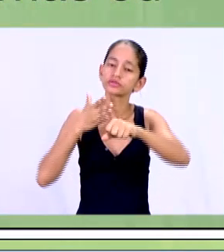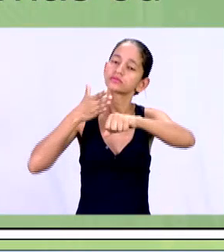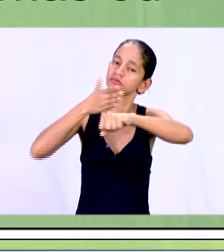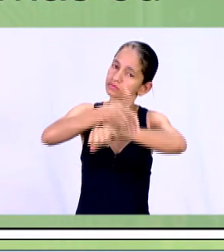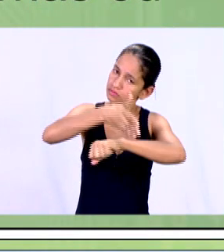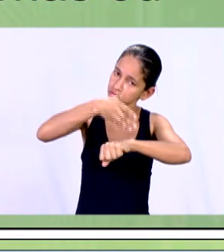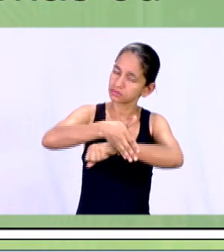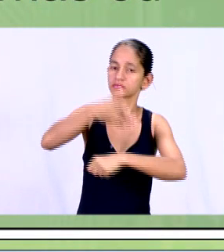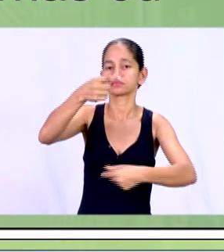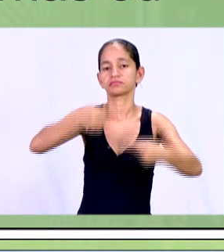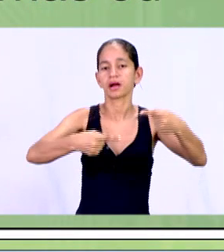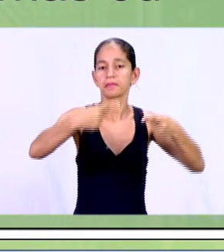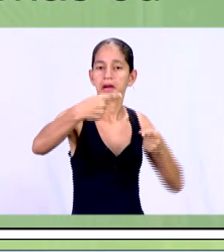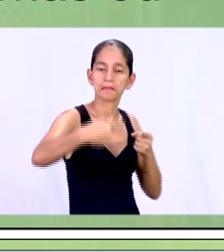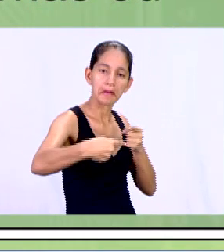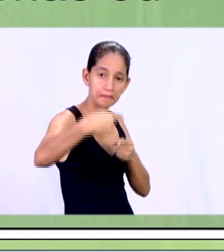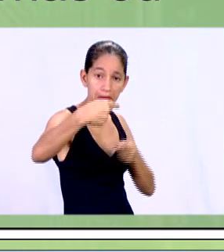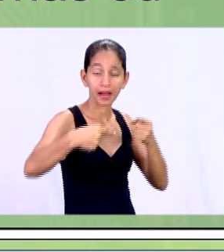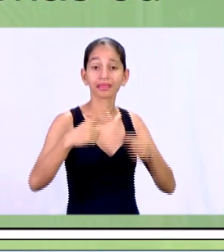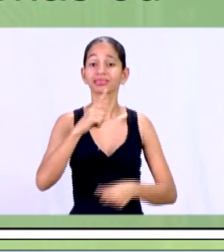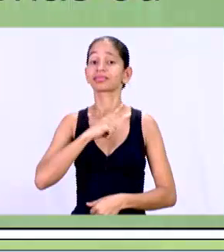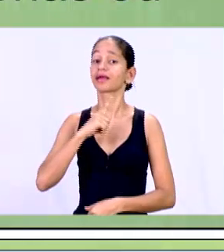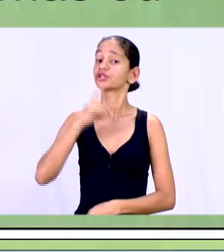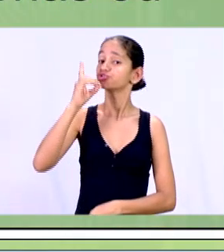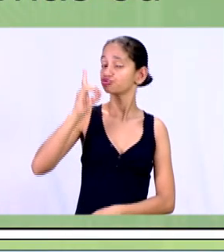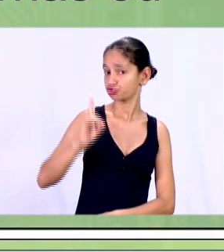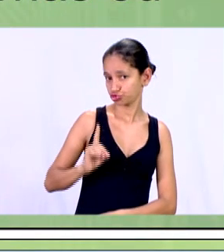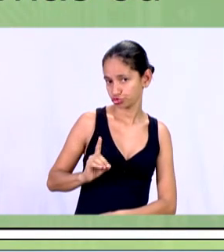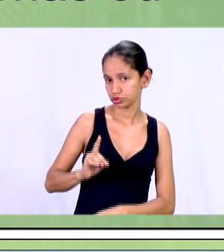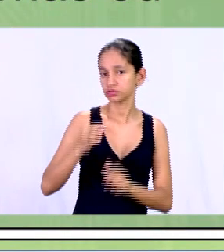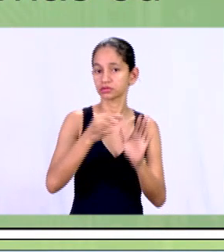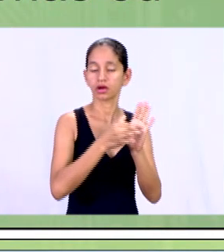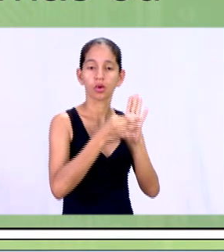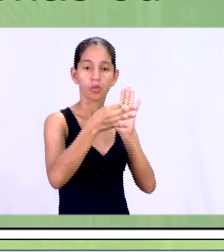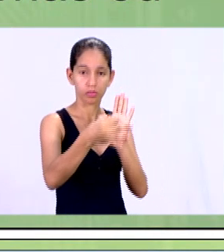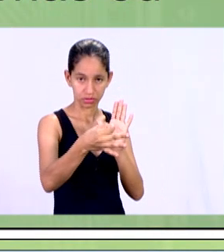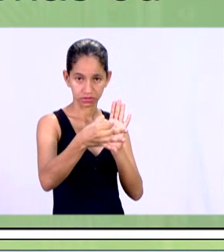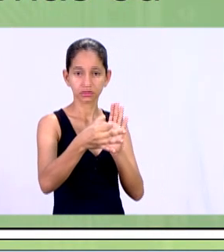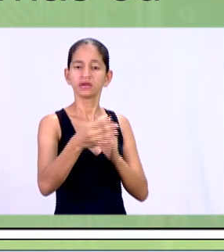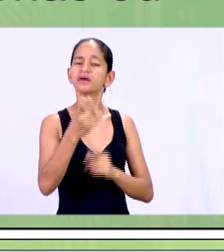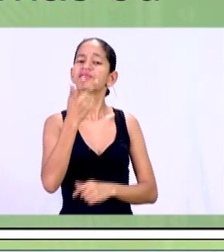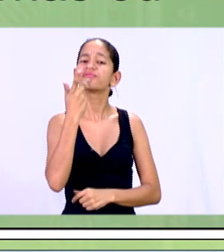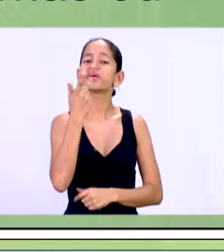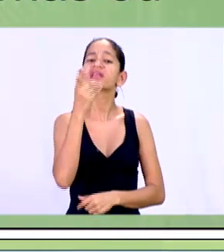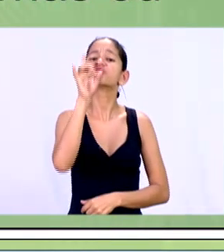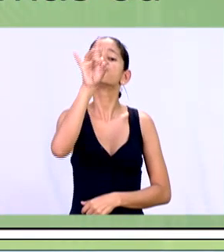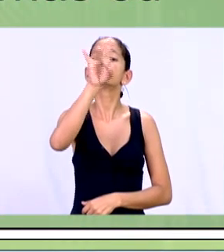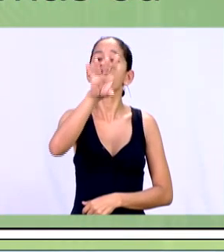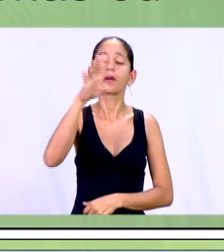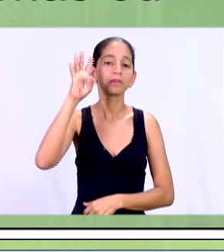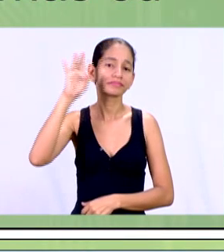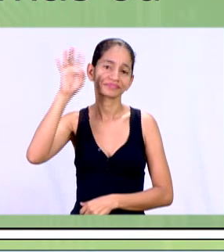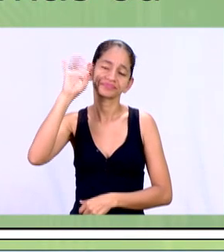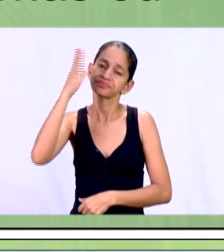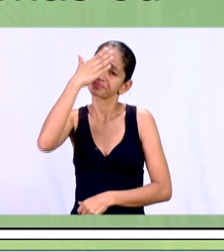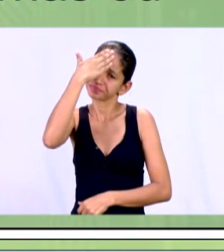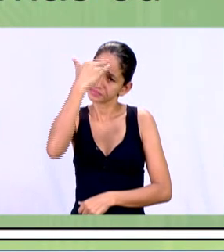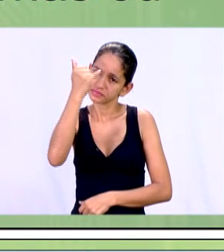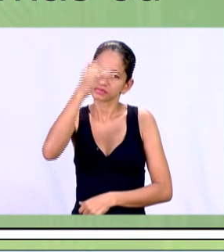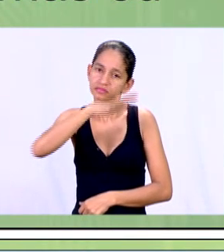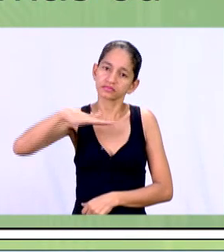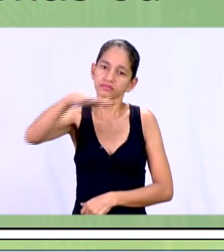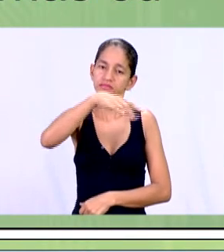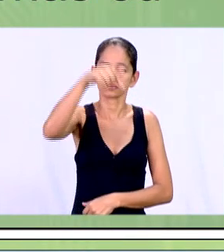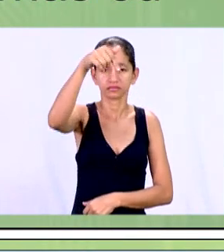do discurso, o que acontece apenas na teoria, né? Porque como nós vemos em um país